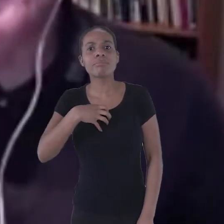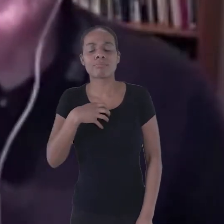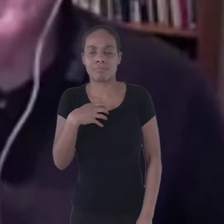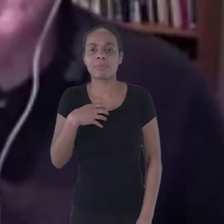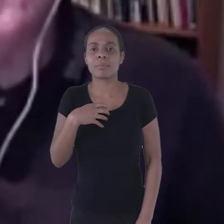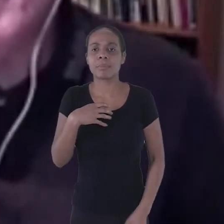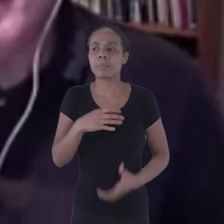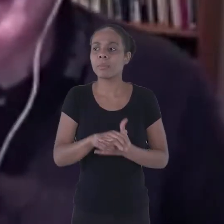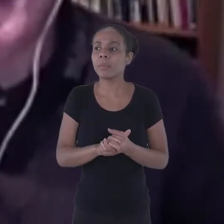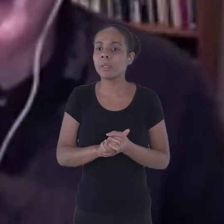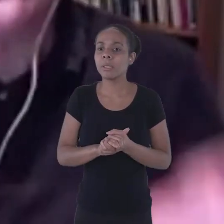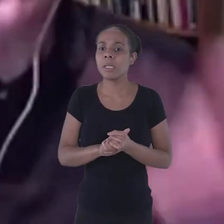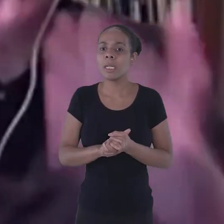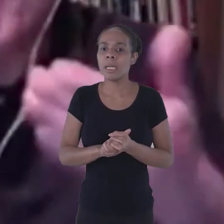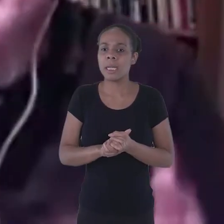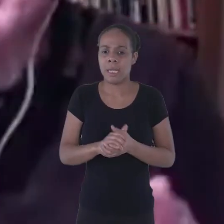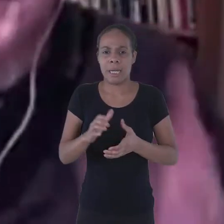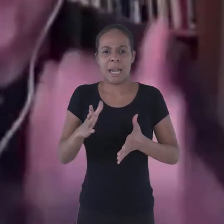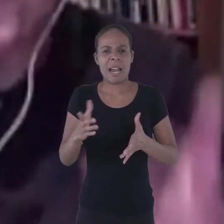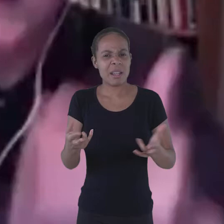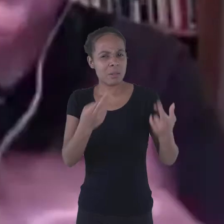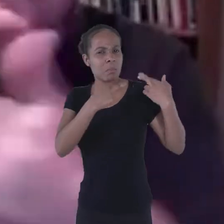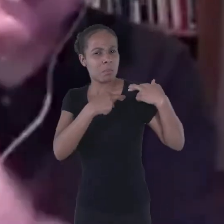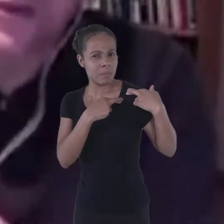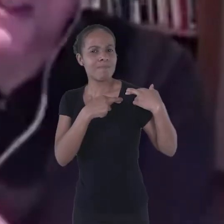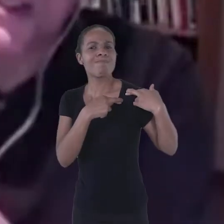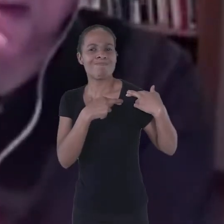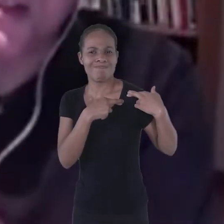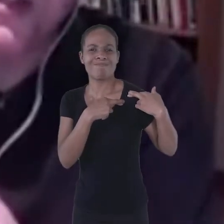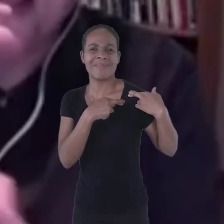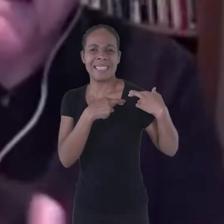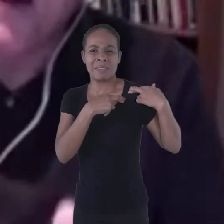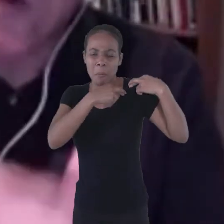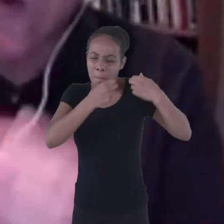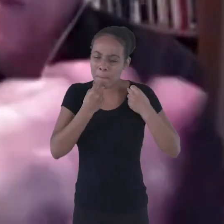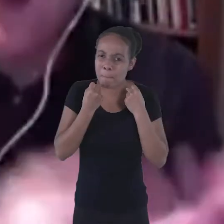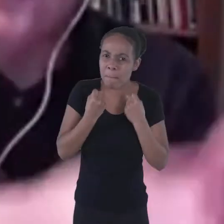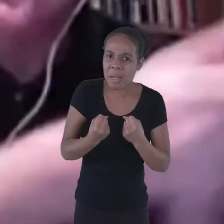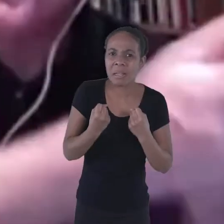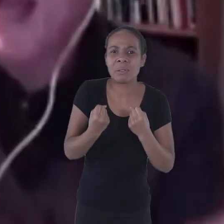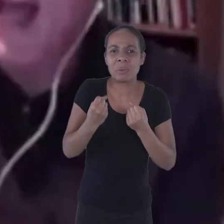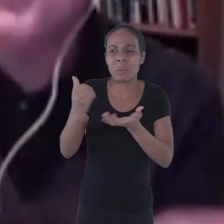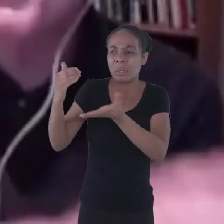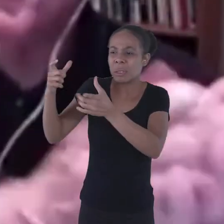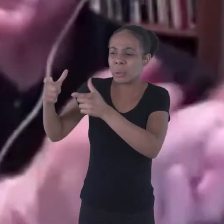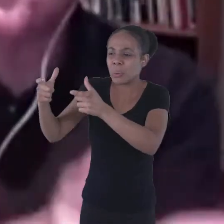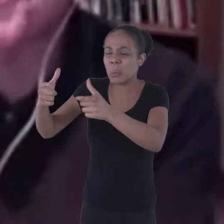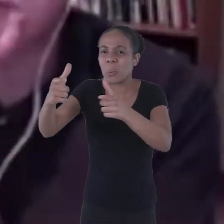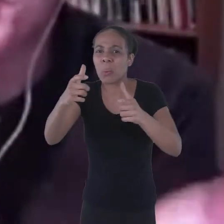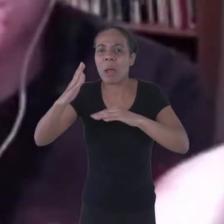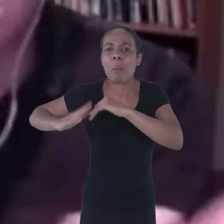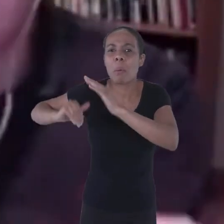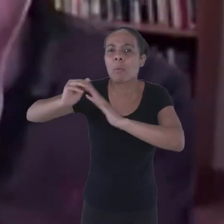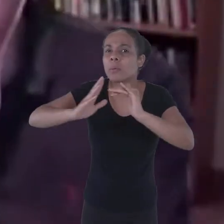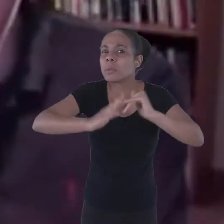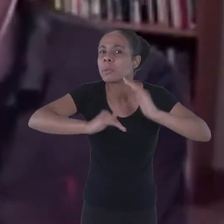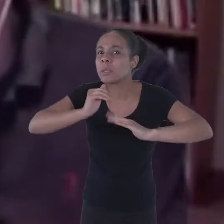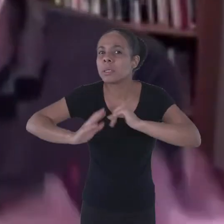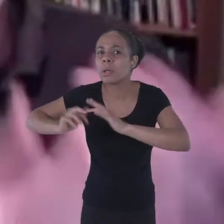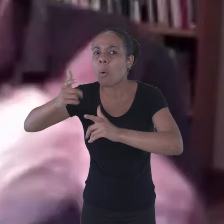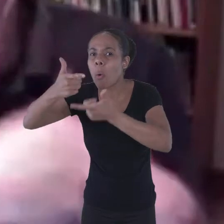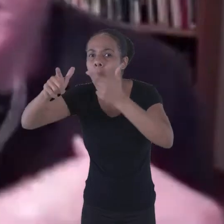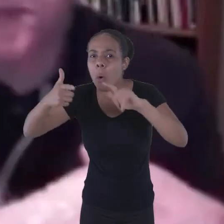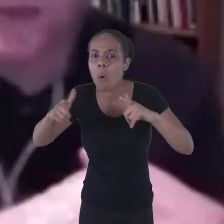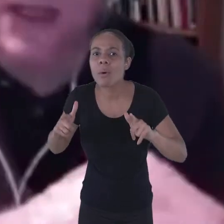Não te dão a responsa de estar ocupando outras coisas. Então, a gente, para ocupar outros cargos, ter outras funções, como o Stepan contou,